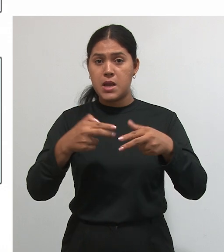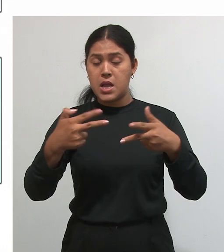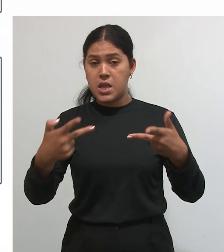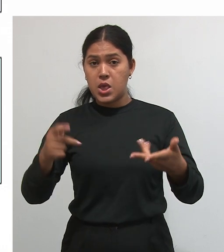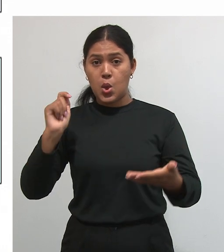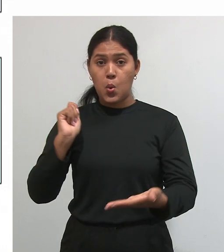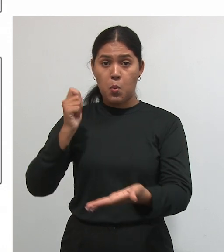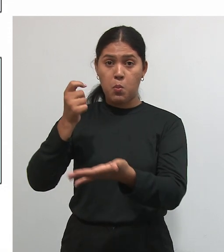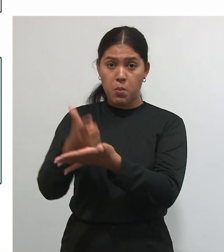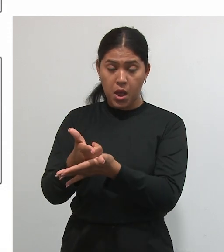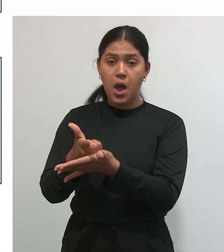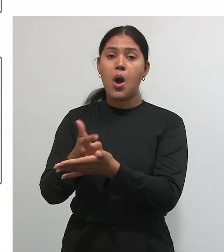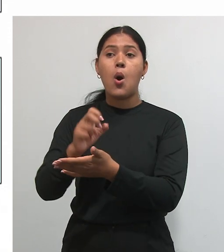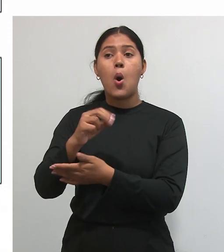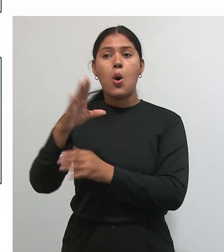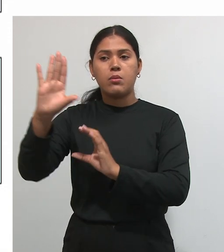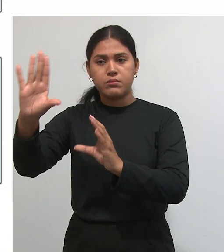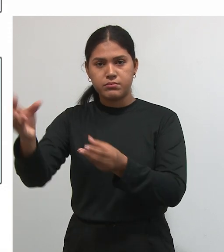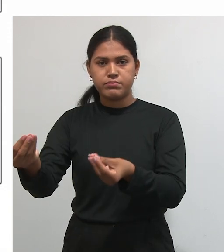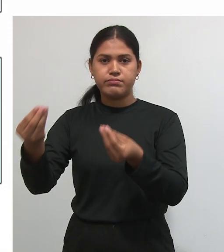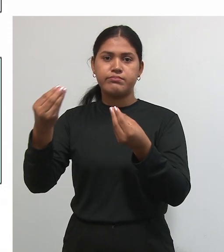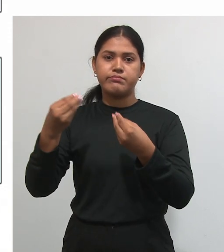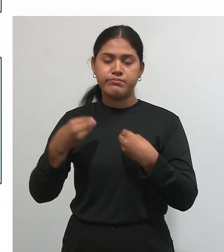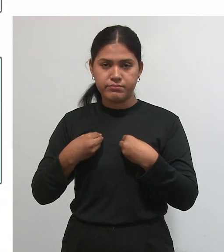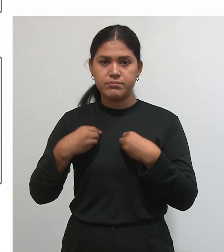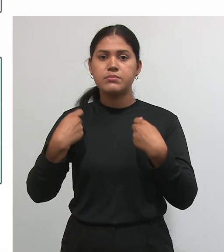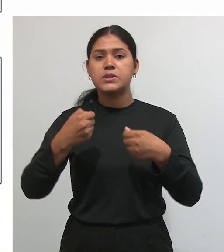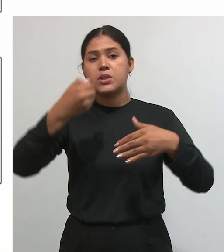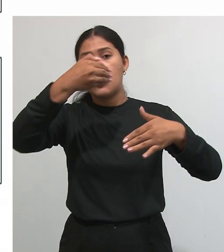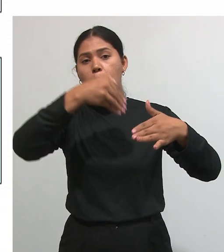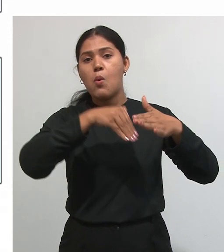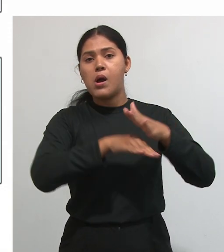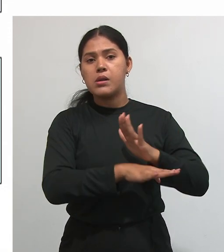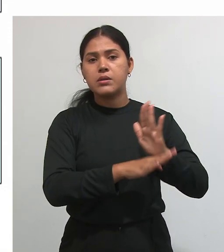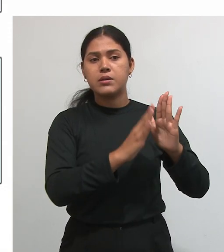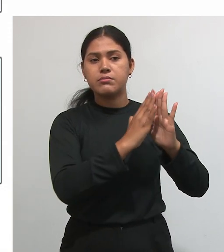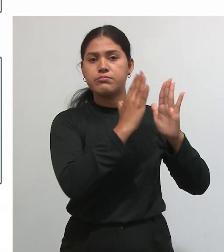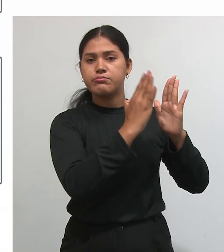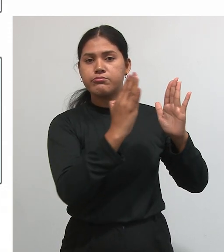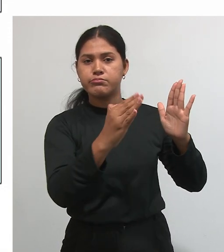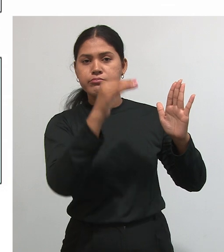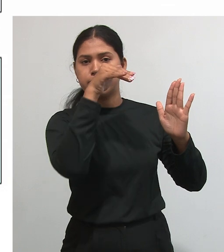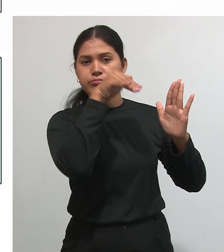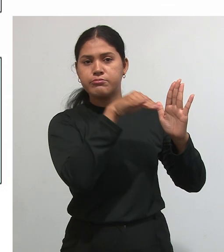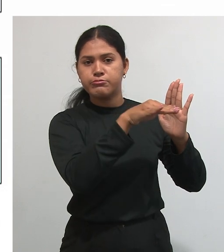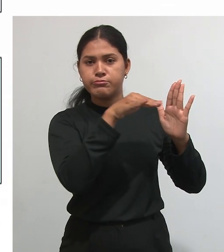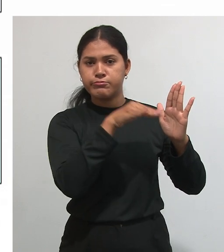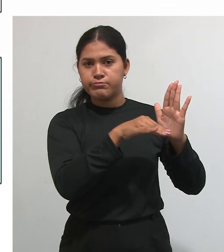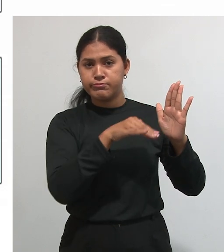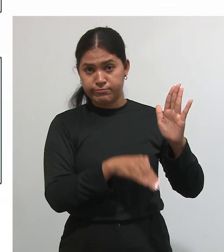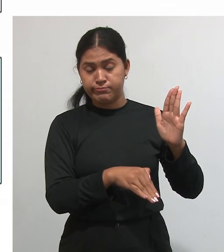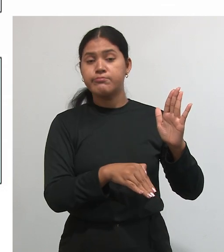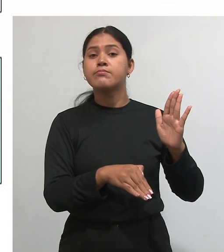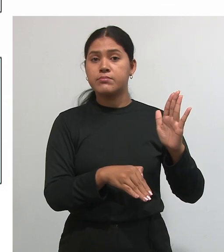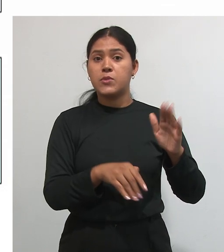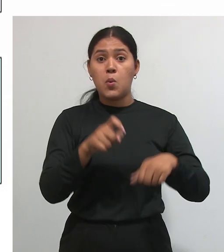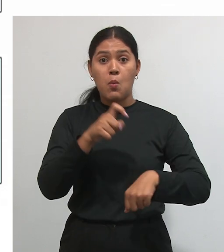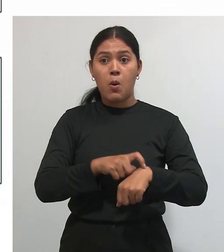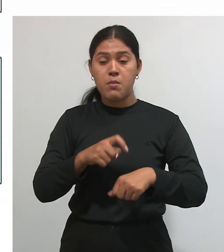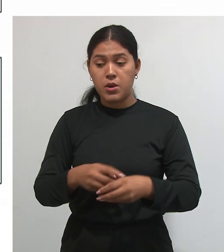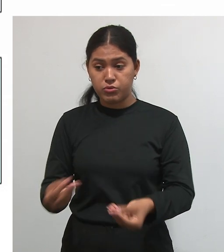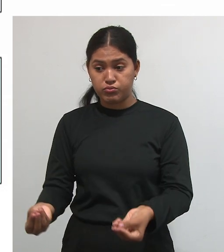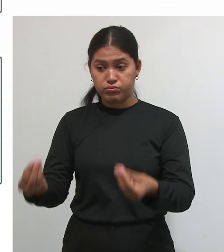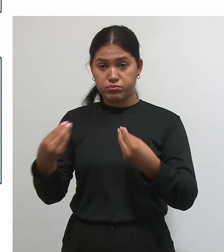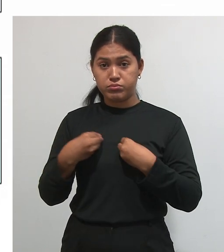de consumo adquirido e recebido é estocado no almoxarifado, tá? No recebimento, o material ele deverá